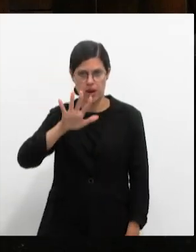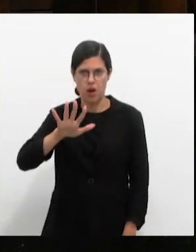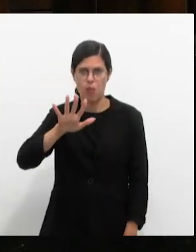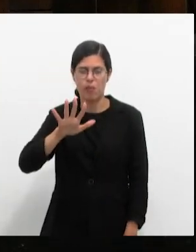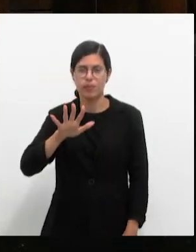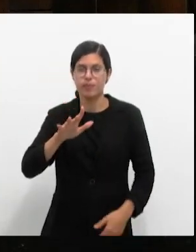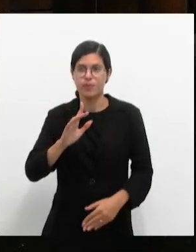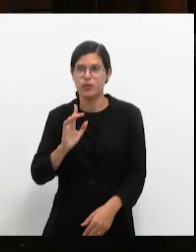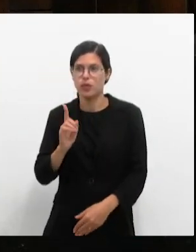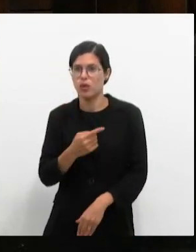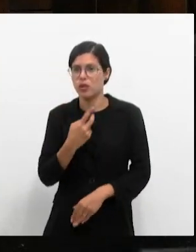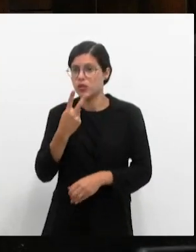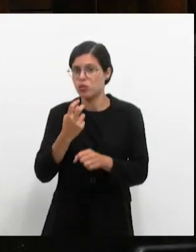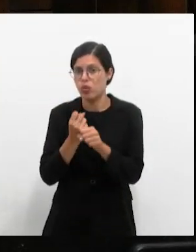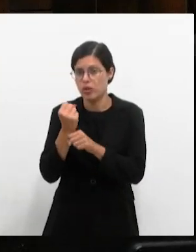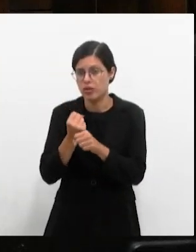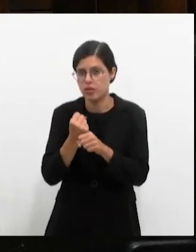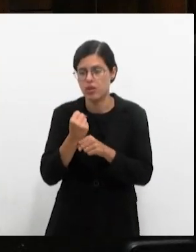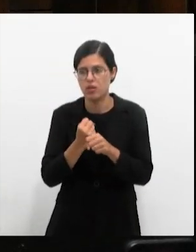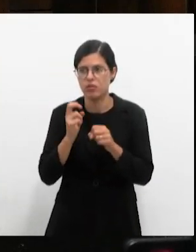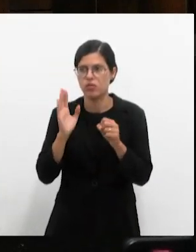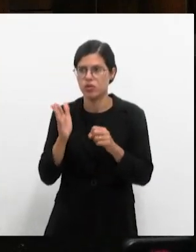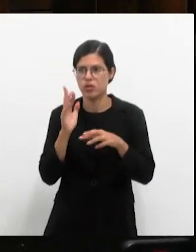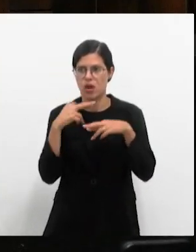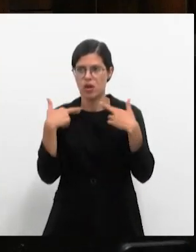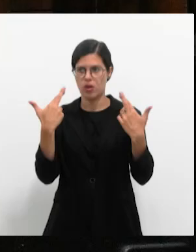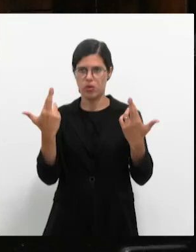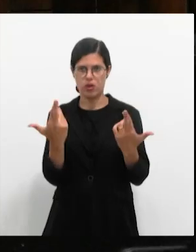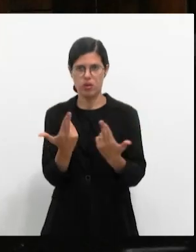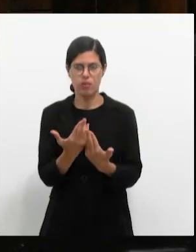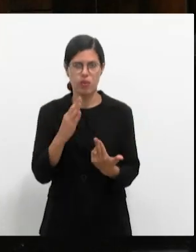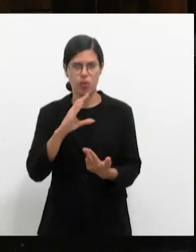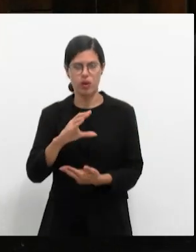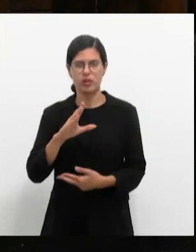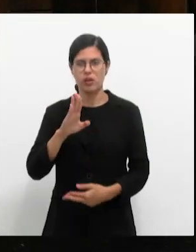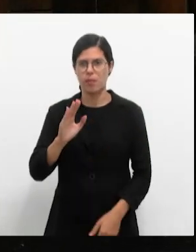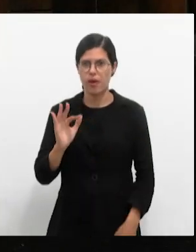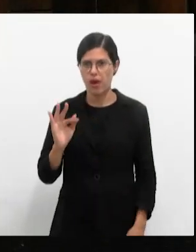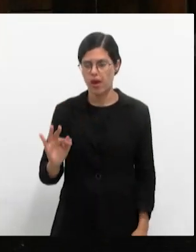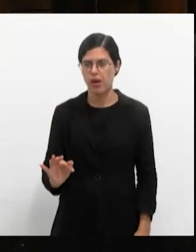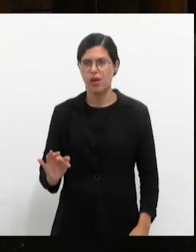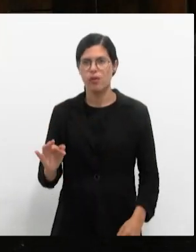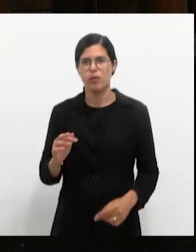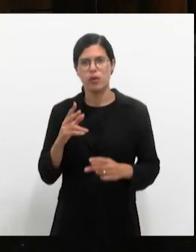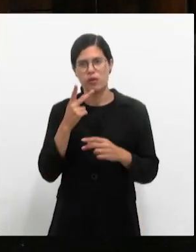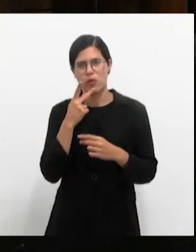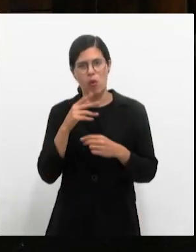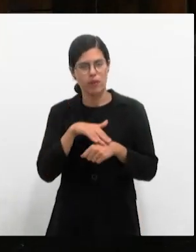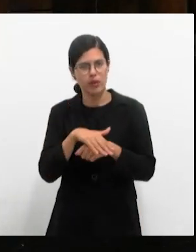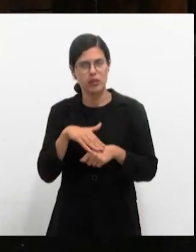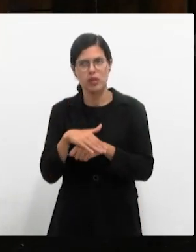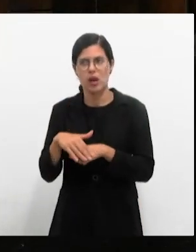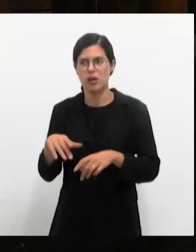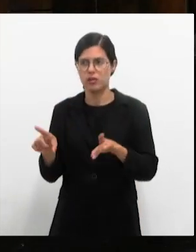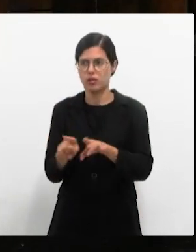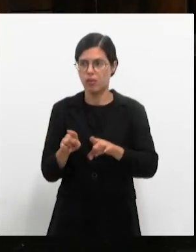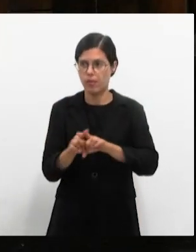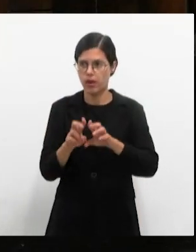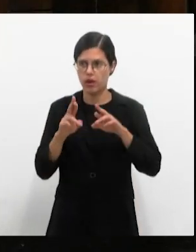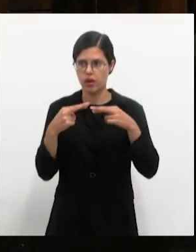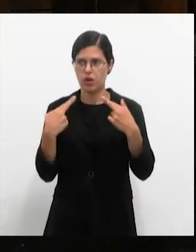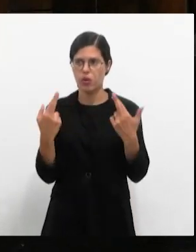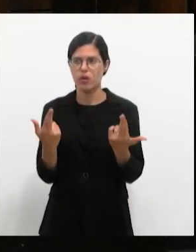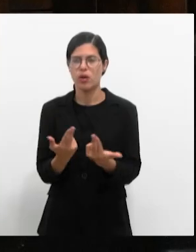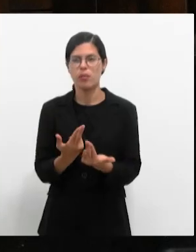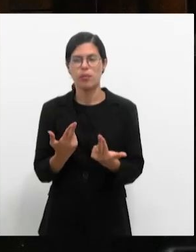Nós, nesses 2 anos, já nos reunimos com a CBF para tratar dos protocolos, reunimos com